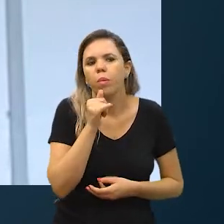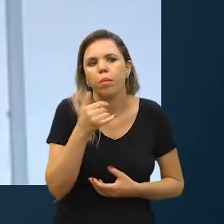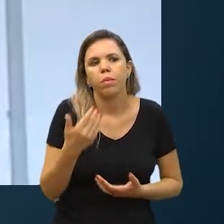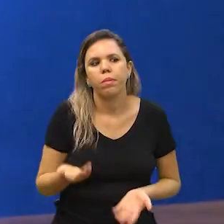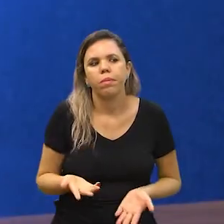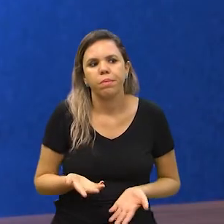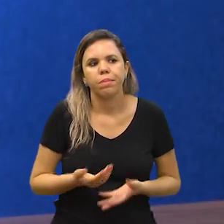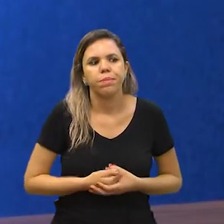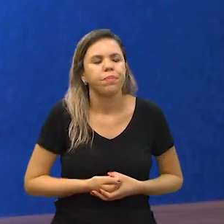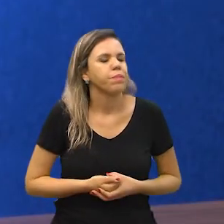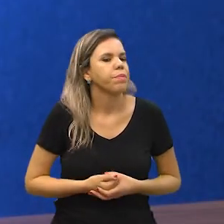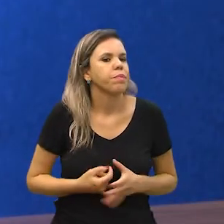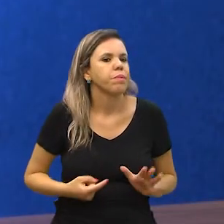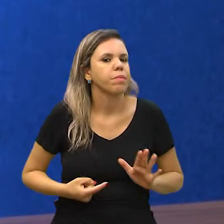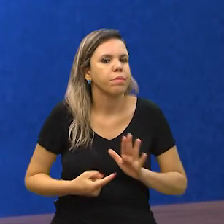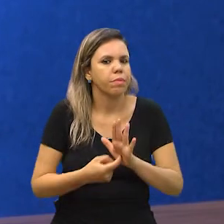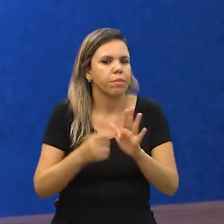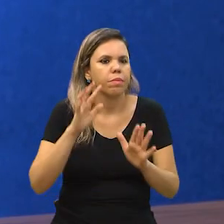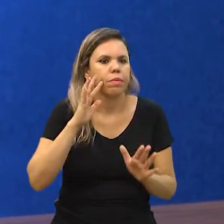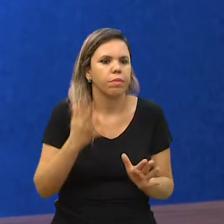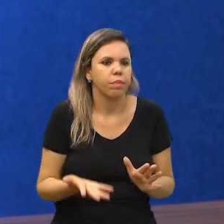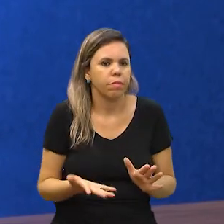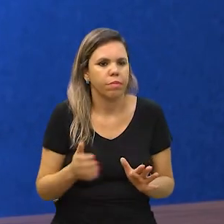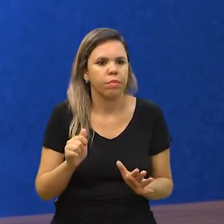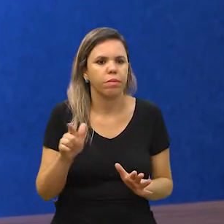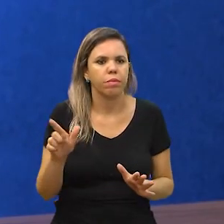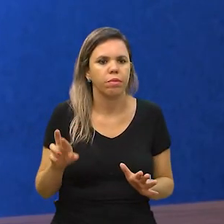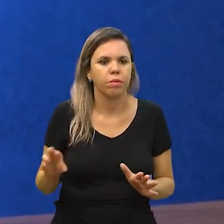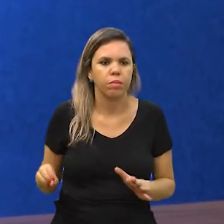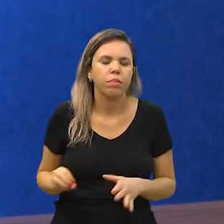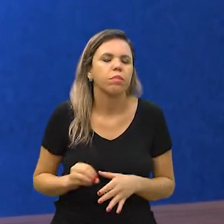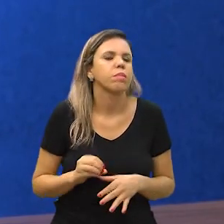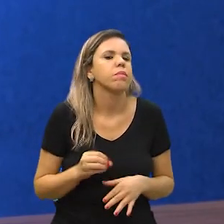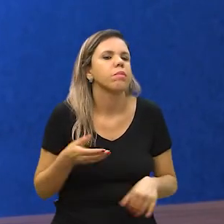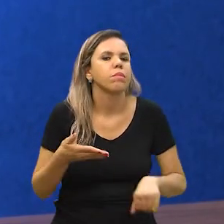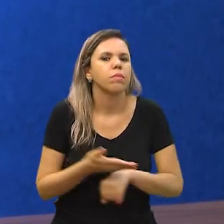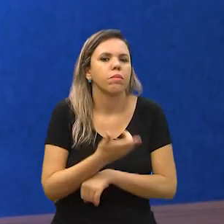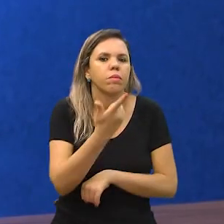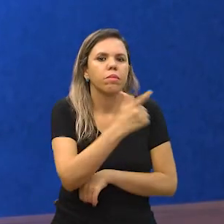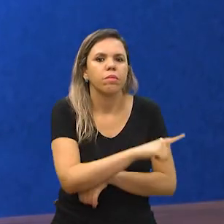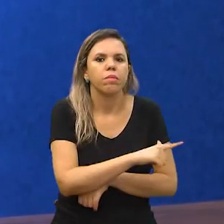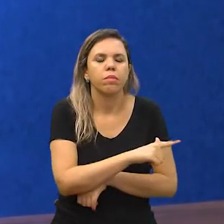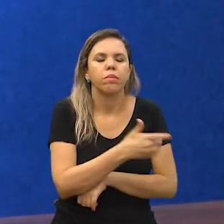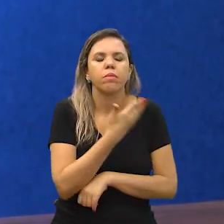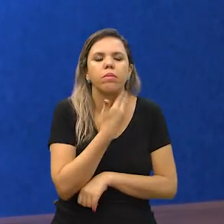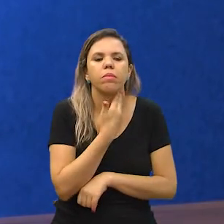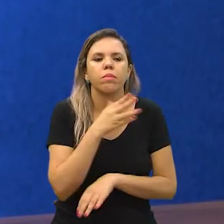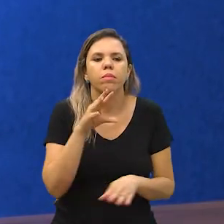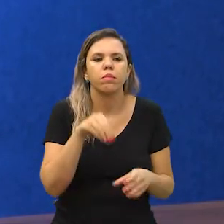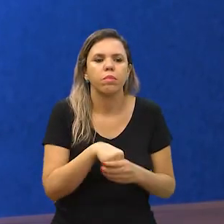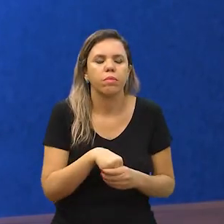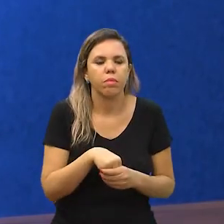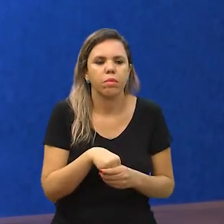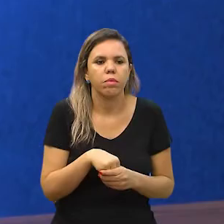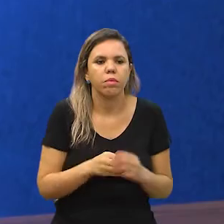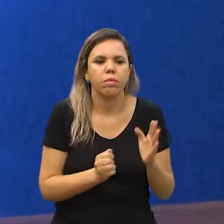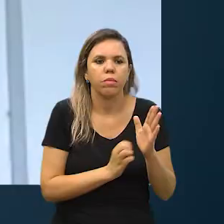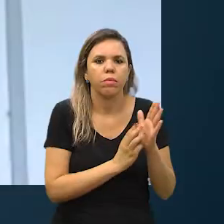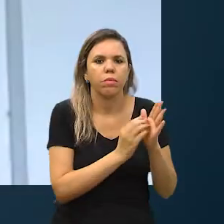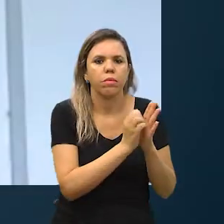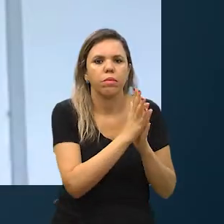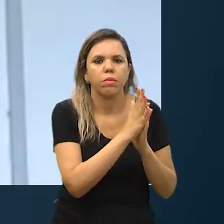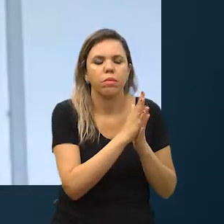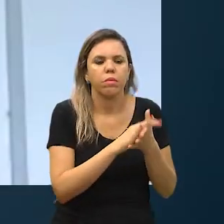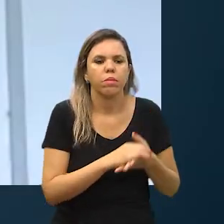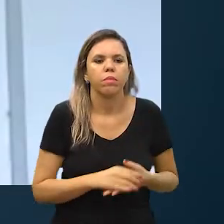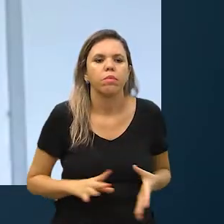exemplo. Então, se o advogado apresenta uma solução como Alexio, a gente entra com outro tipo de conversa lá dentro dos processos burocráticos.